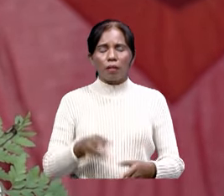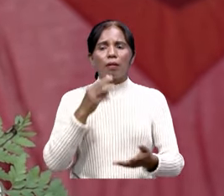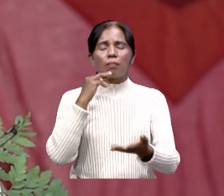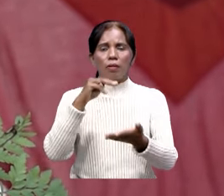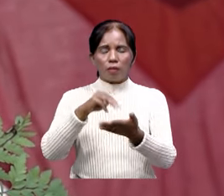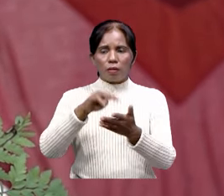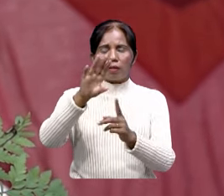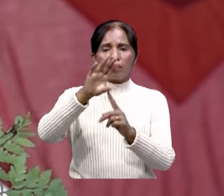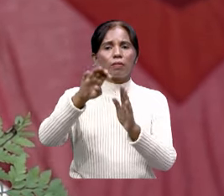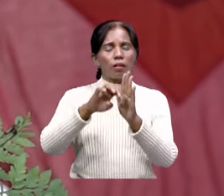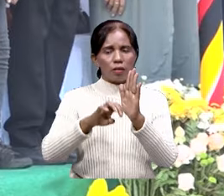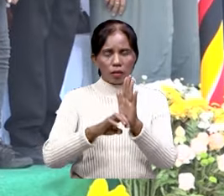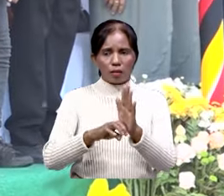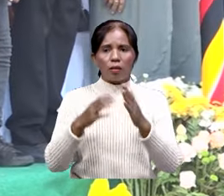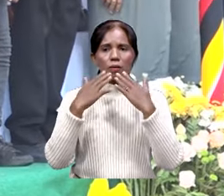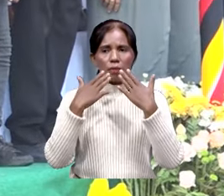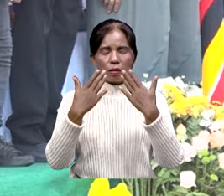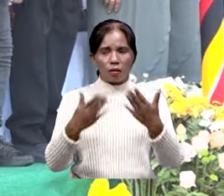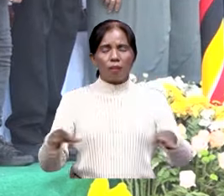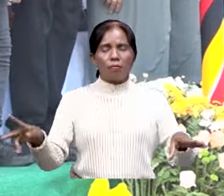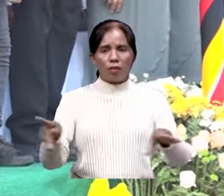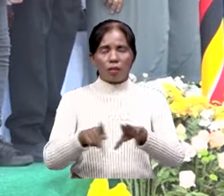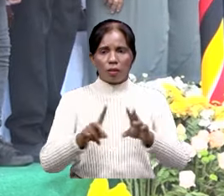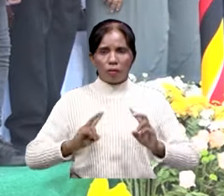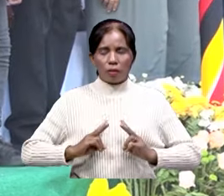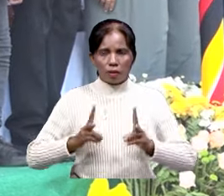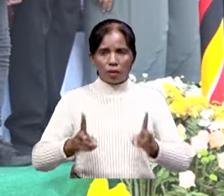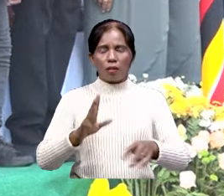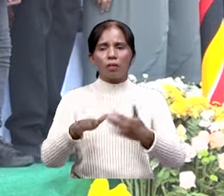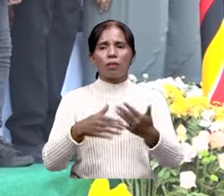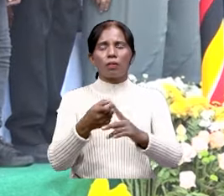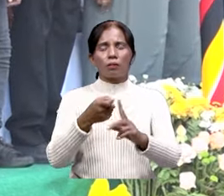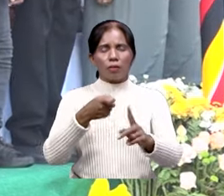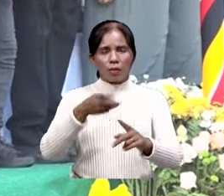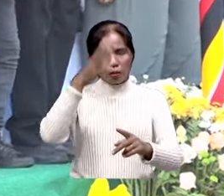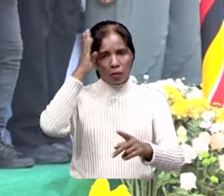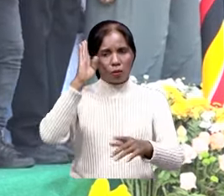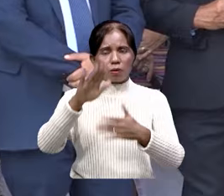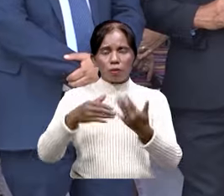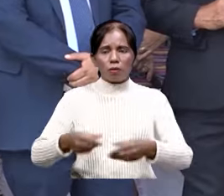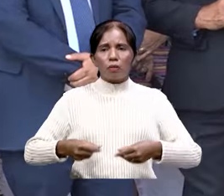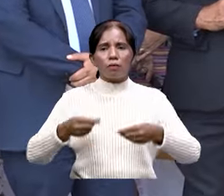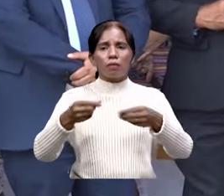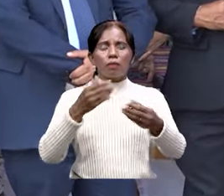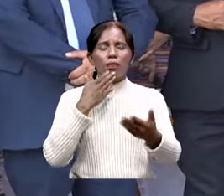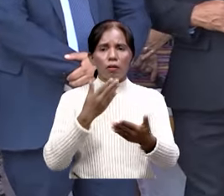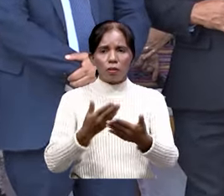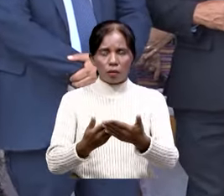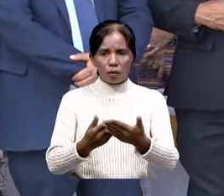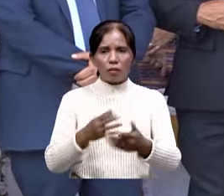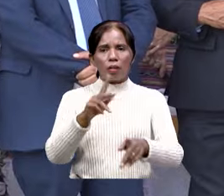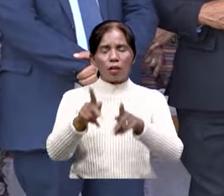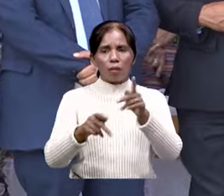se festar o moço agradece a presença veterano no dignitário senhor Sira, nebe for honra bot, rodi dignifica